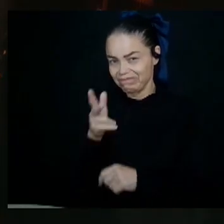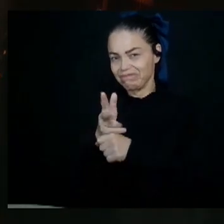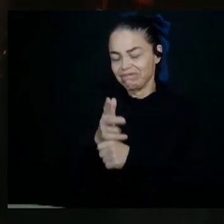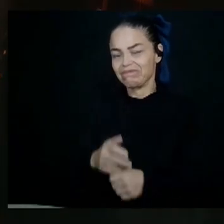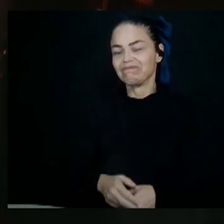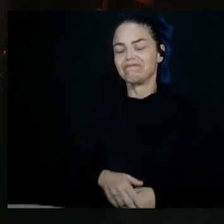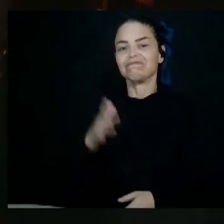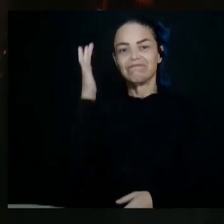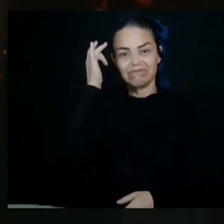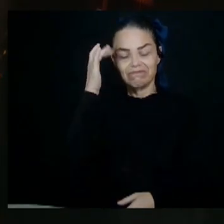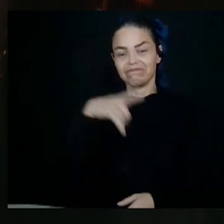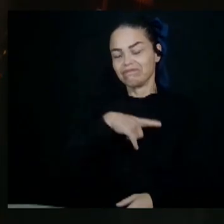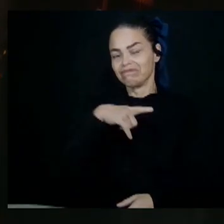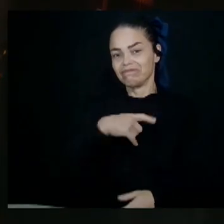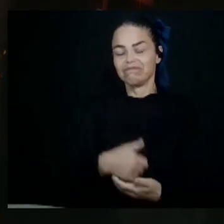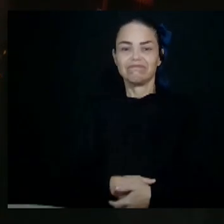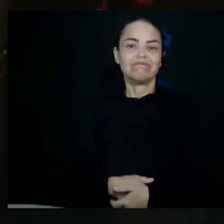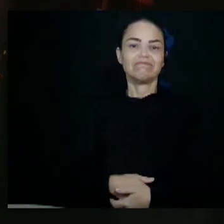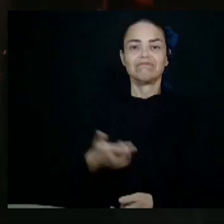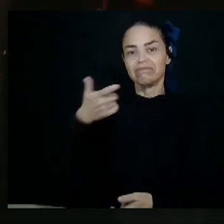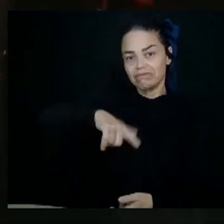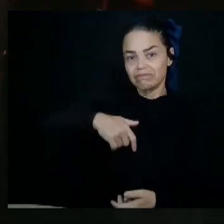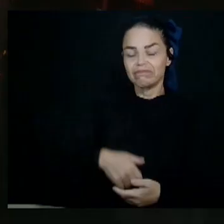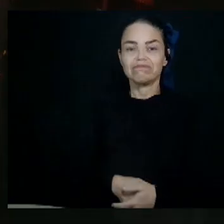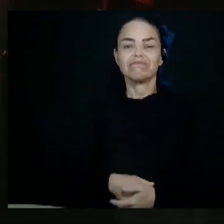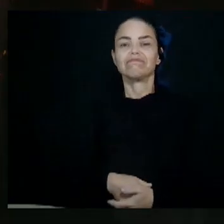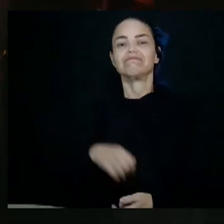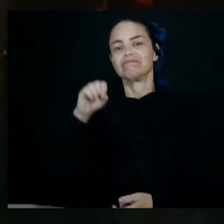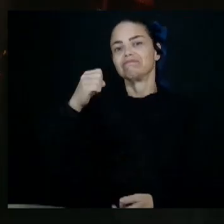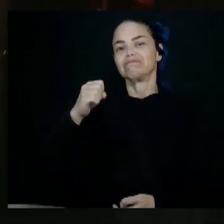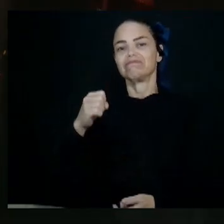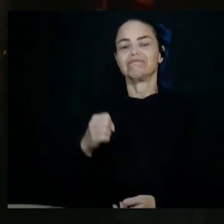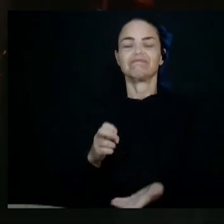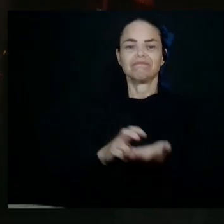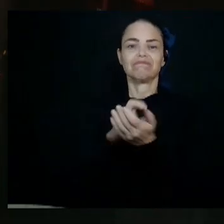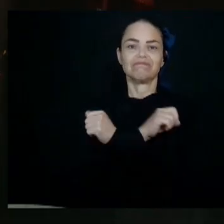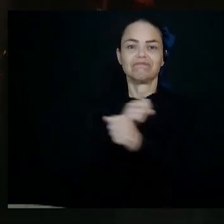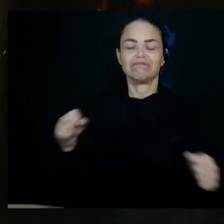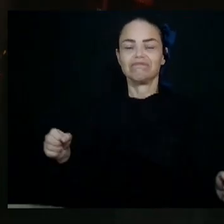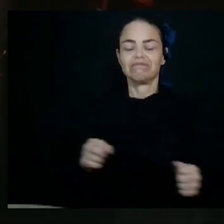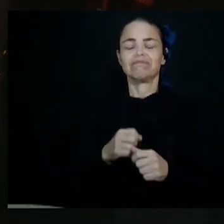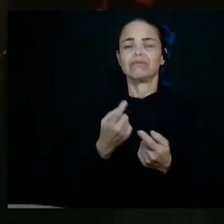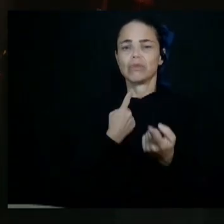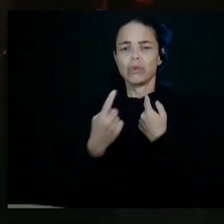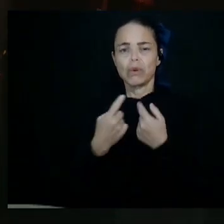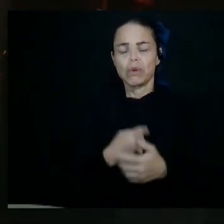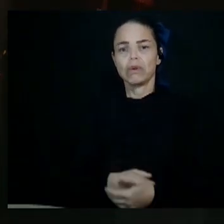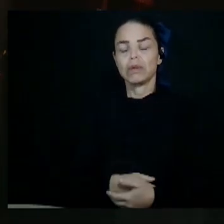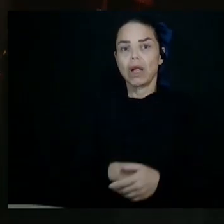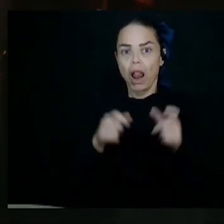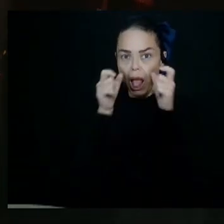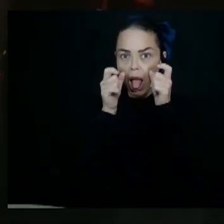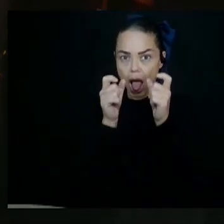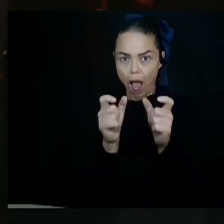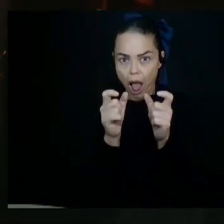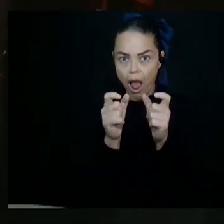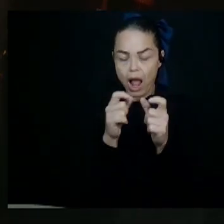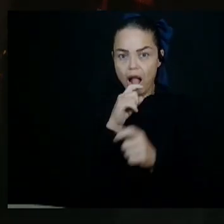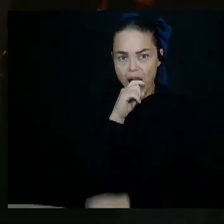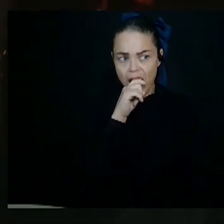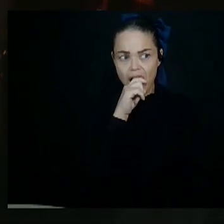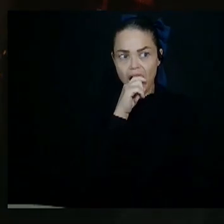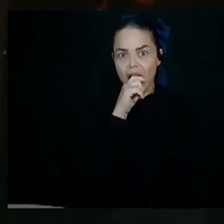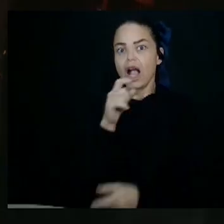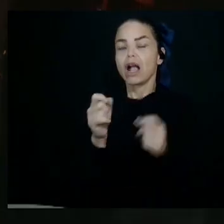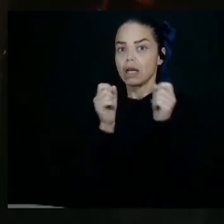Amanhã nós temos Estúdio Câmara novamente, a partir das 8 da manhã, amanhã nós vamos discutir sobre a ambição. Você tem ambição?